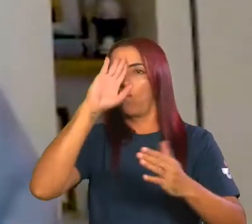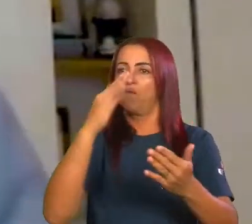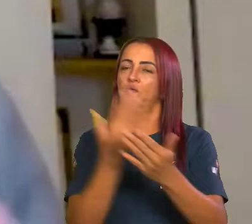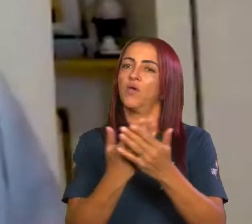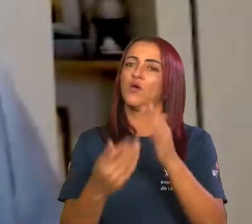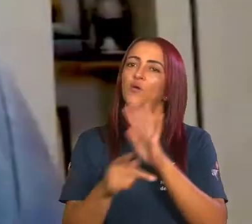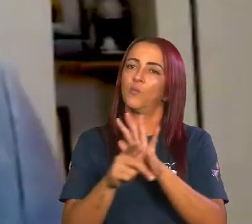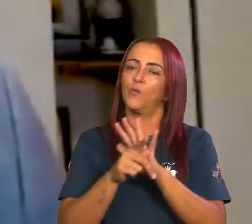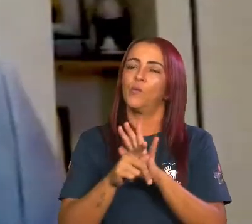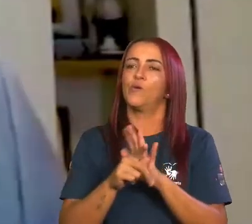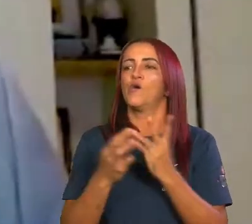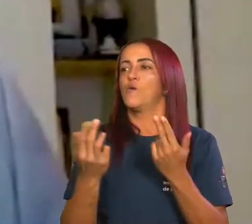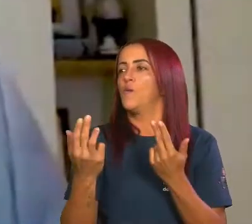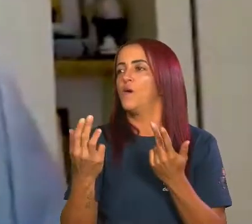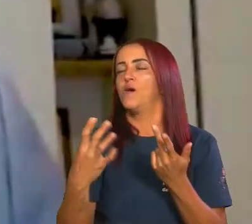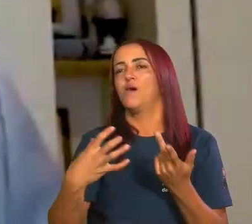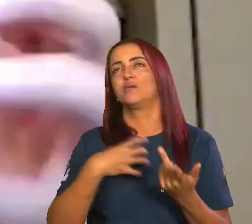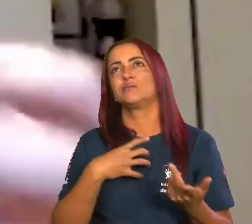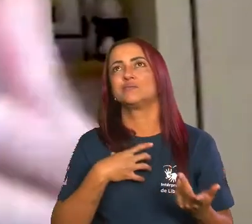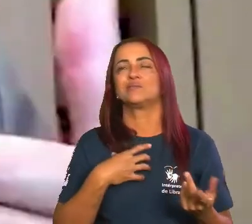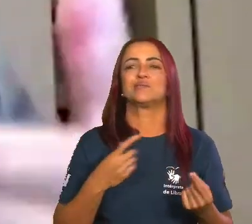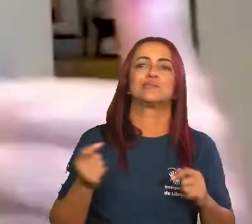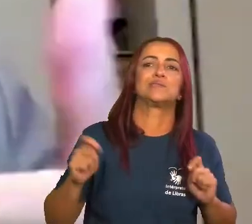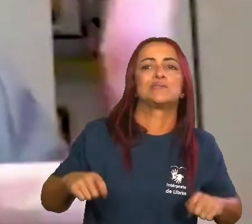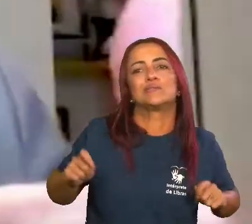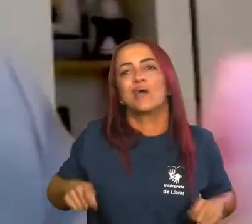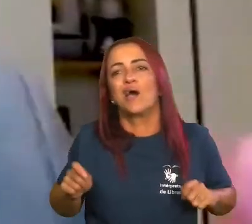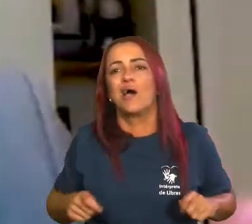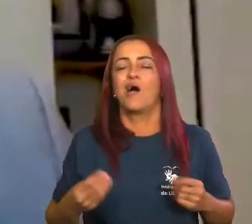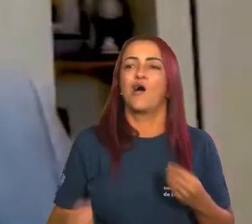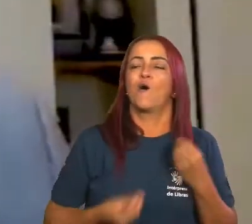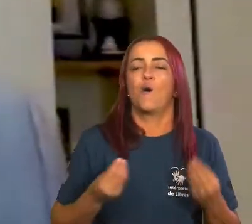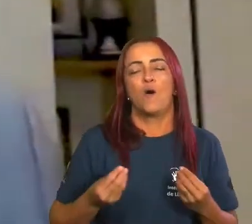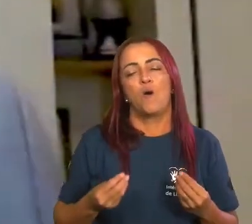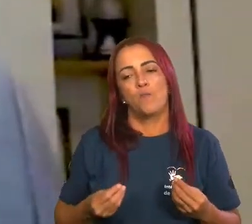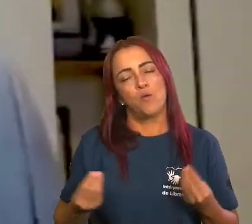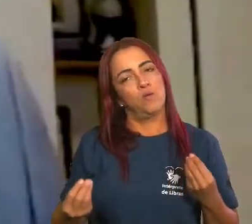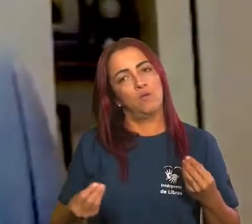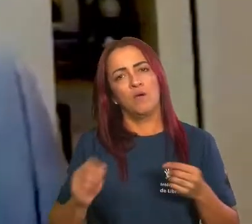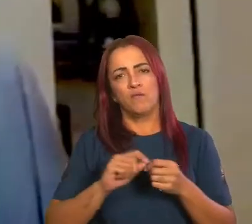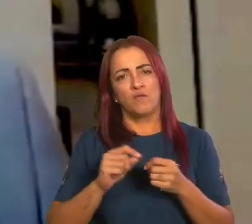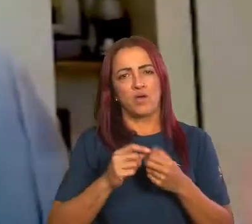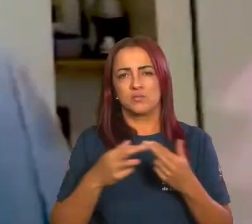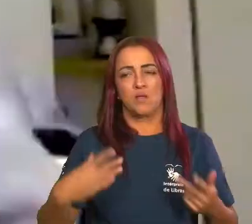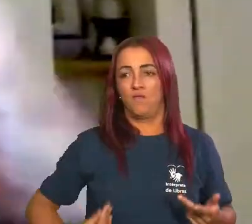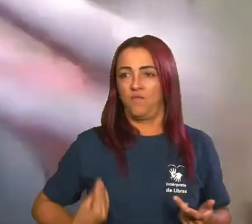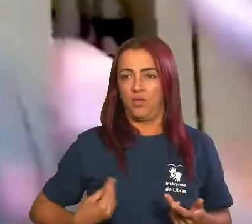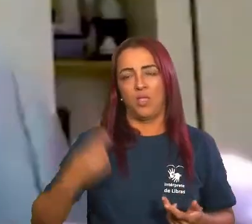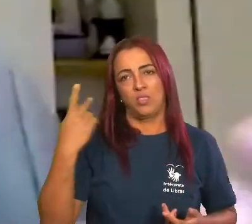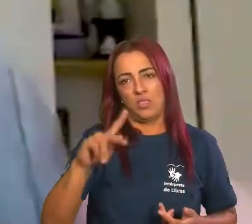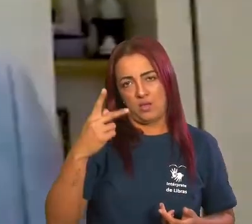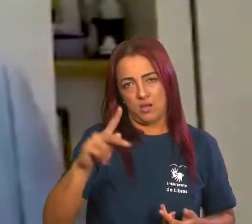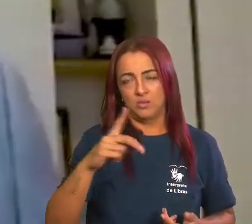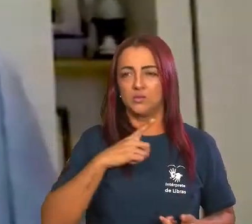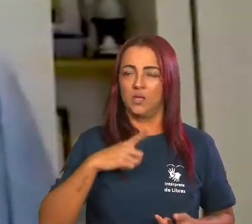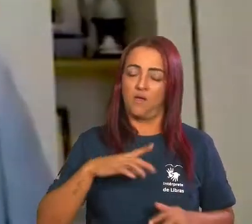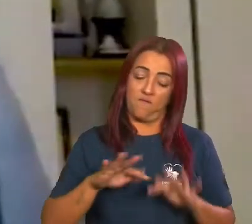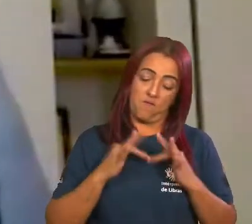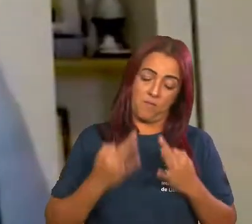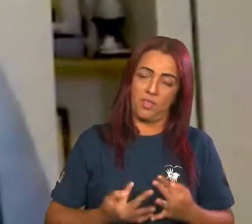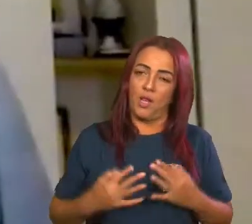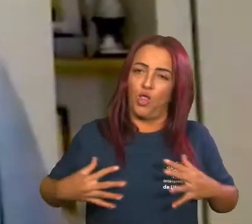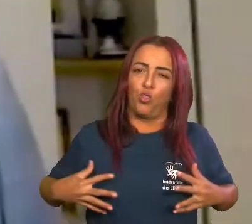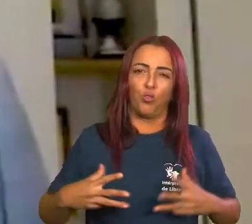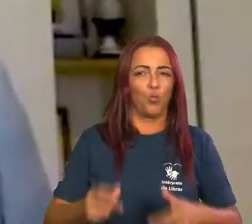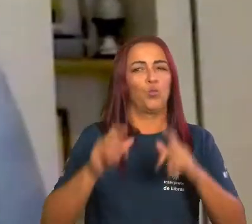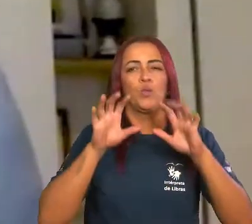confiantes e, ao mesmo tempo, mais suficientes do que deve ser feito para a vida delas. E a família, ela está